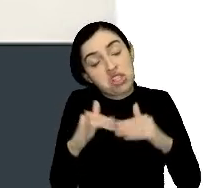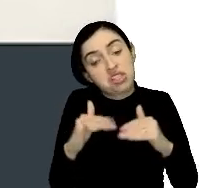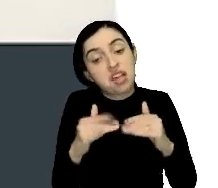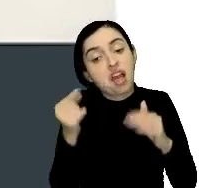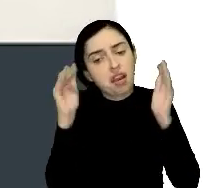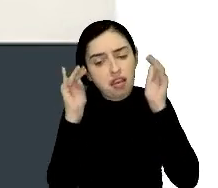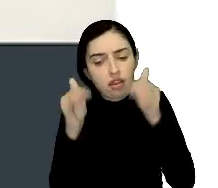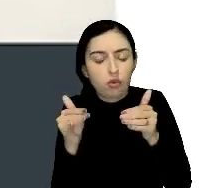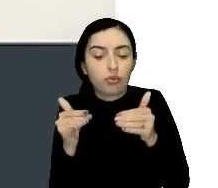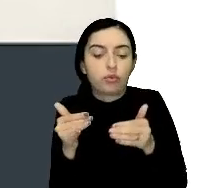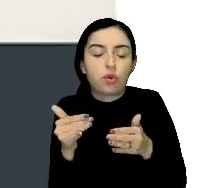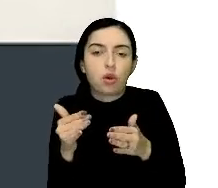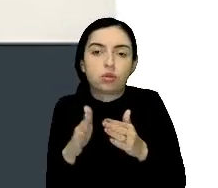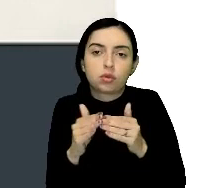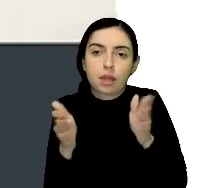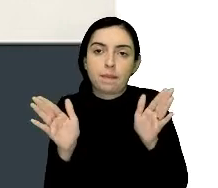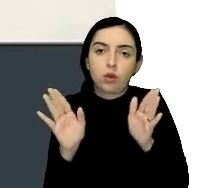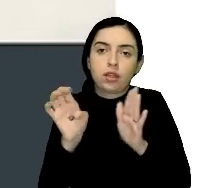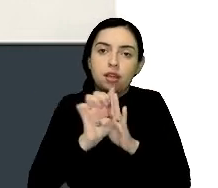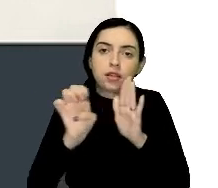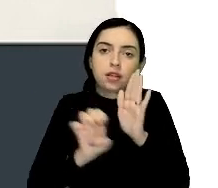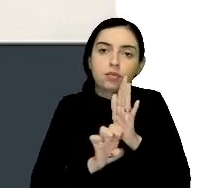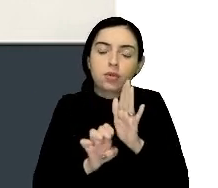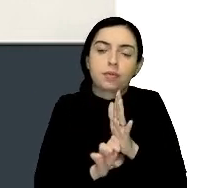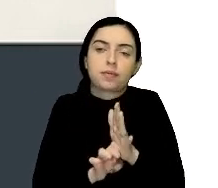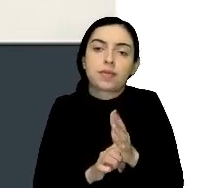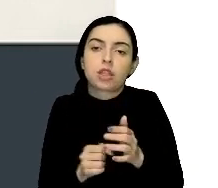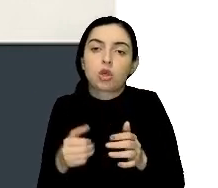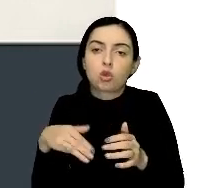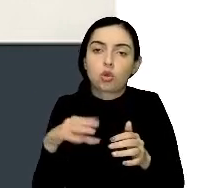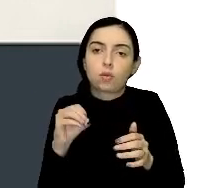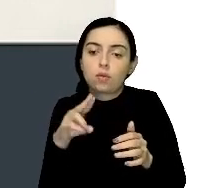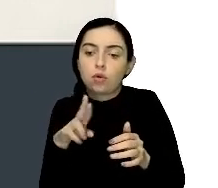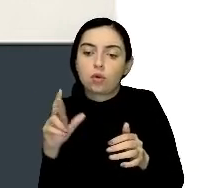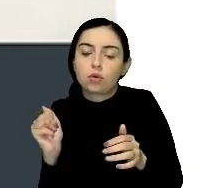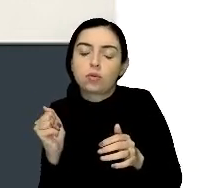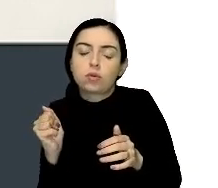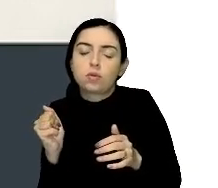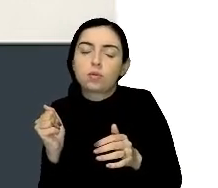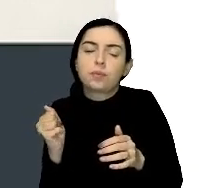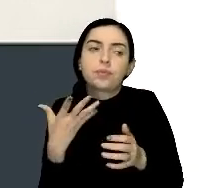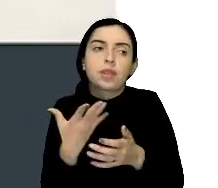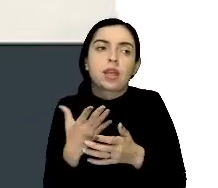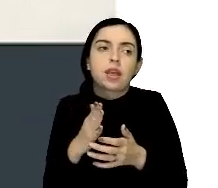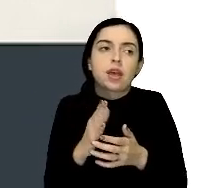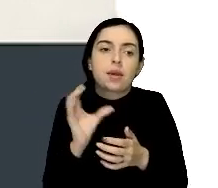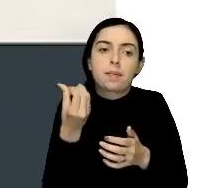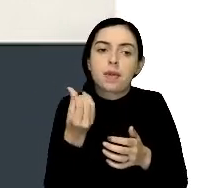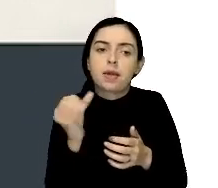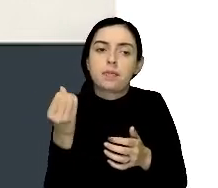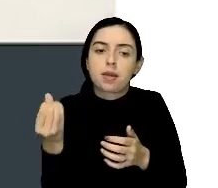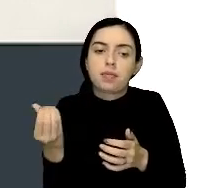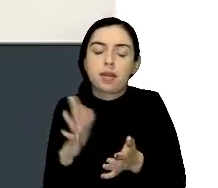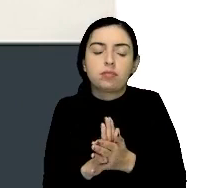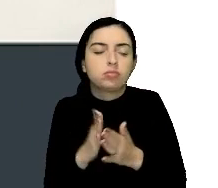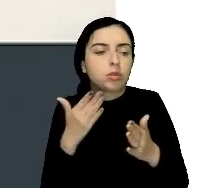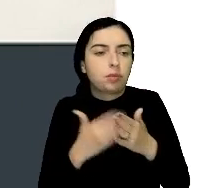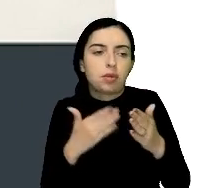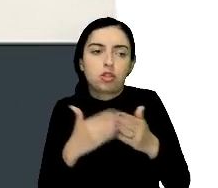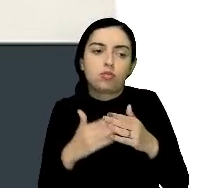foco da portaria do Moro, a portaria 666, que envolve a deportação sumária ou o impedimento de